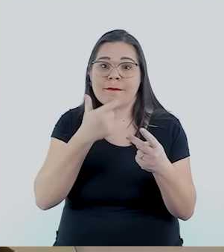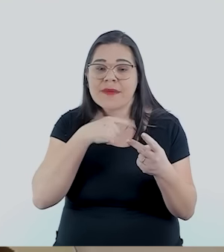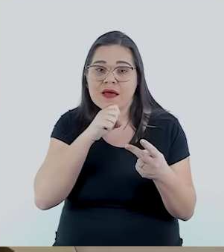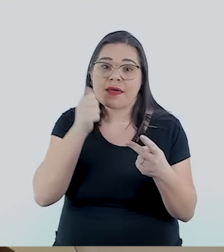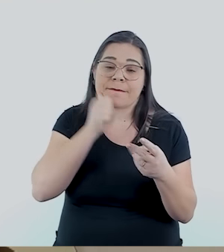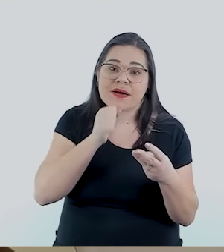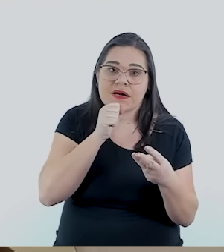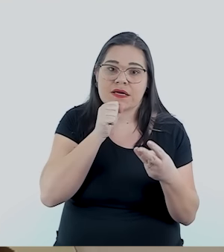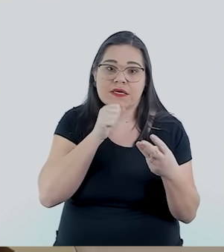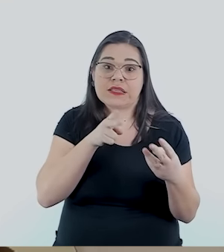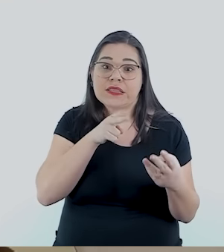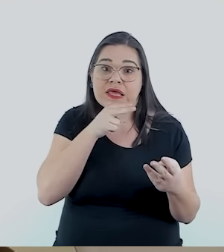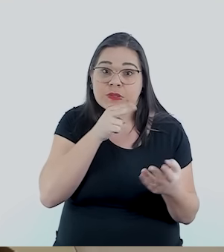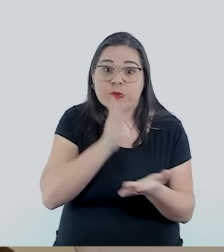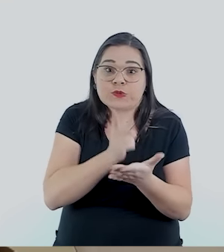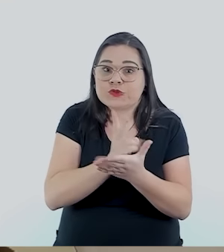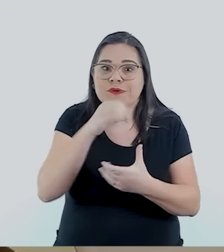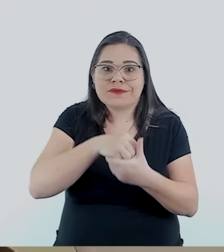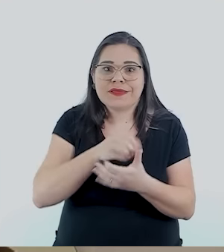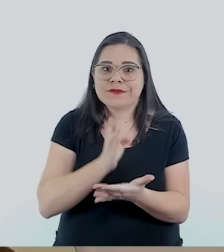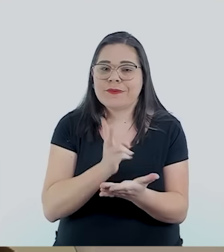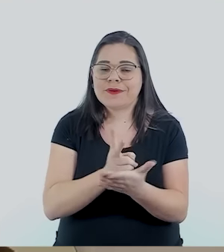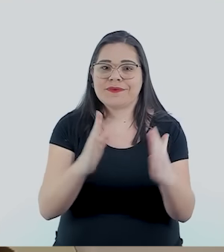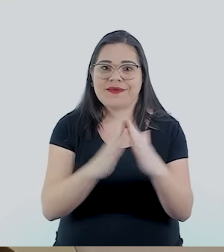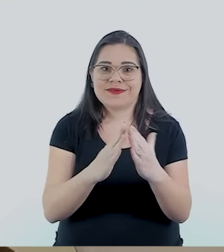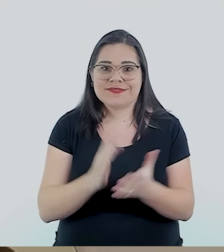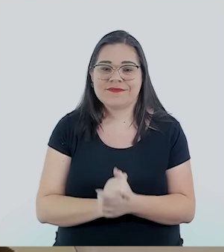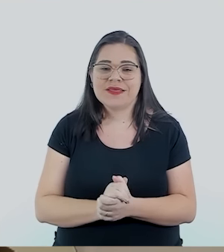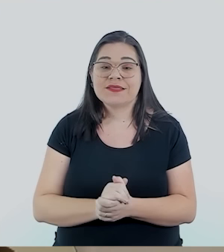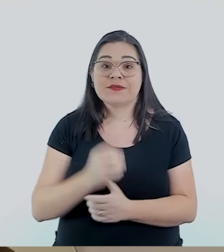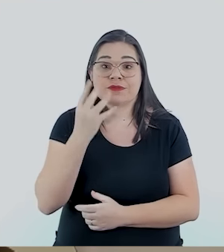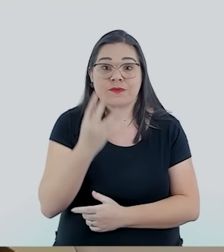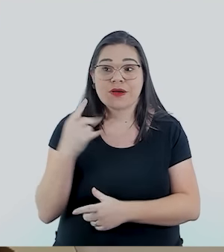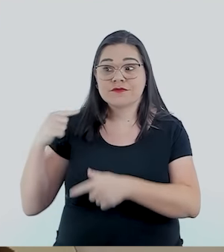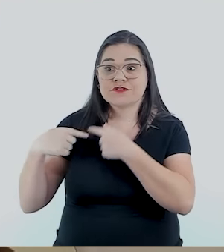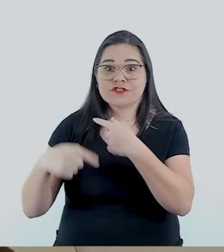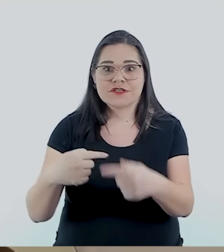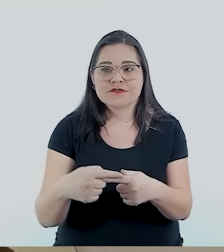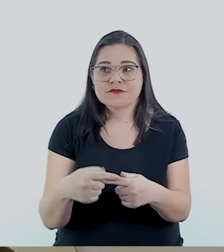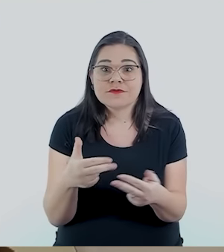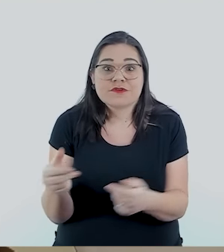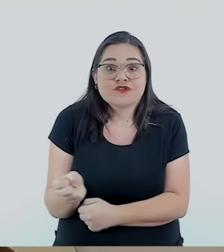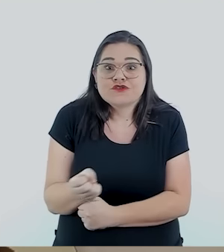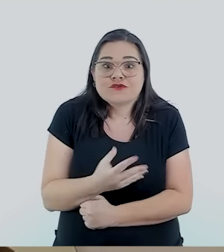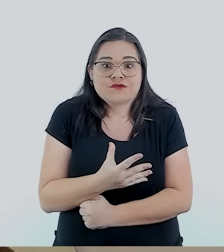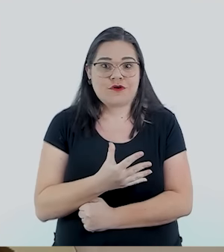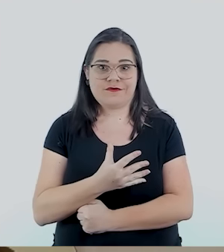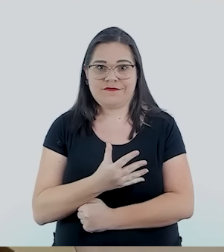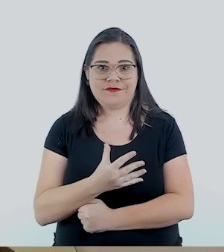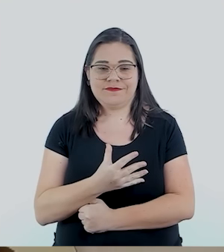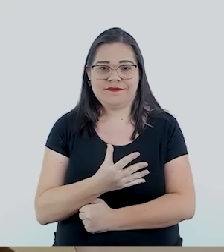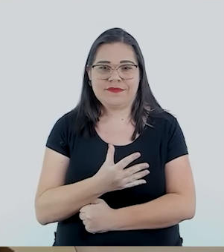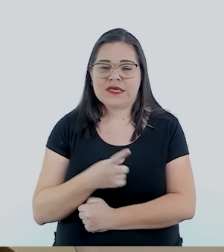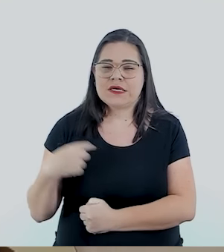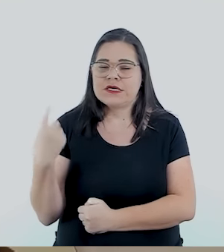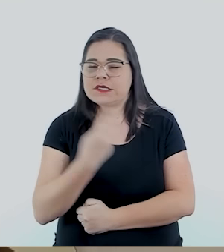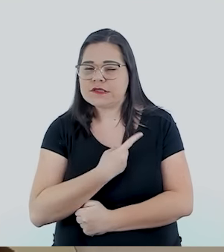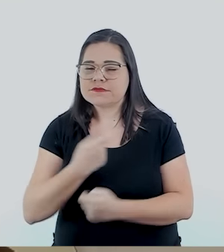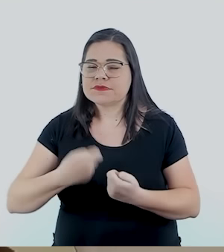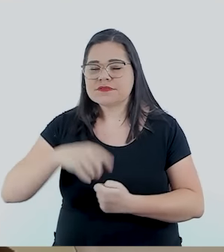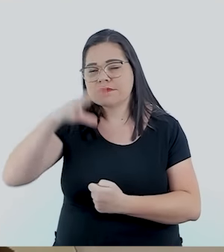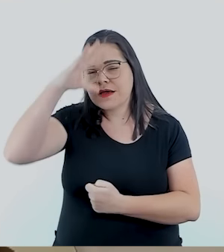eh a gente percebe que essa convivência das quatro gerações é uma coisa muito contemporânea muito recente e que a gente tá tendo que